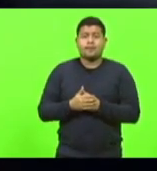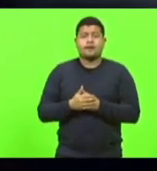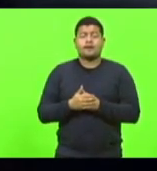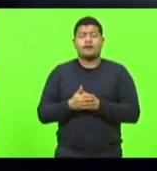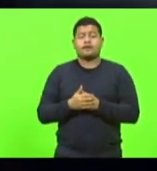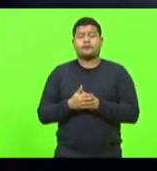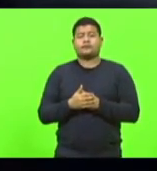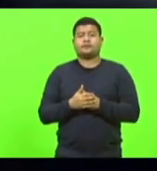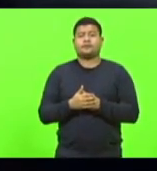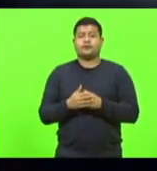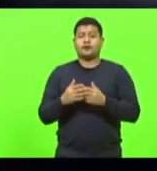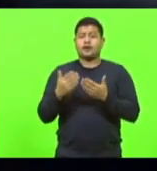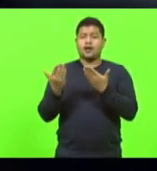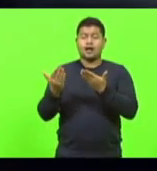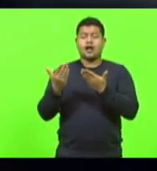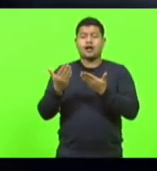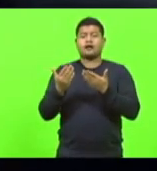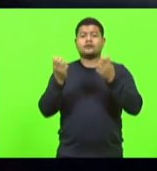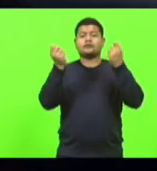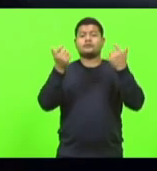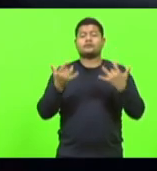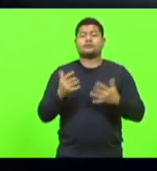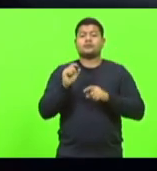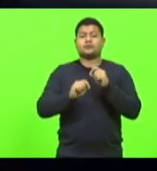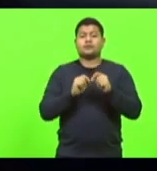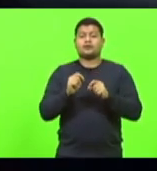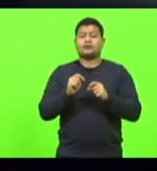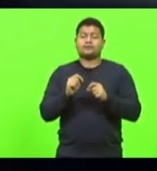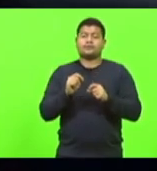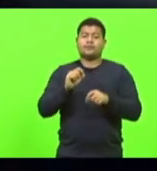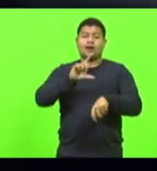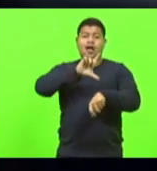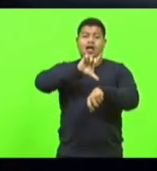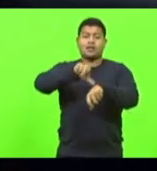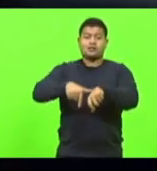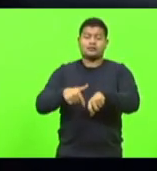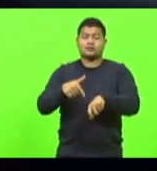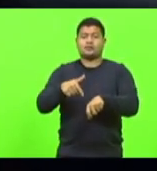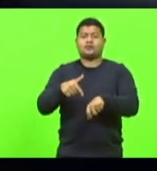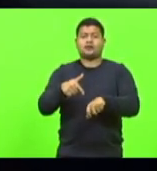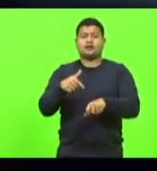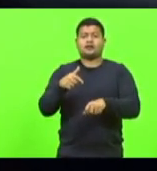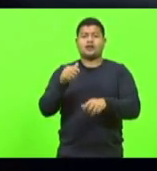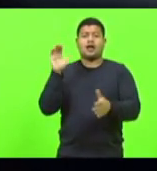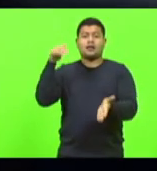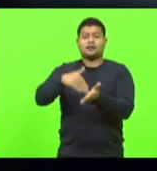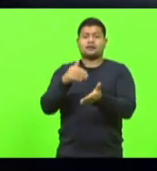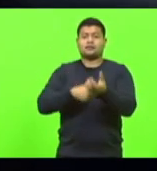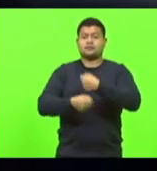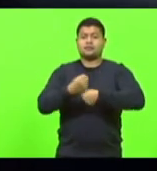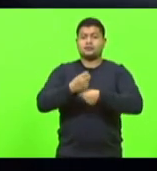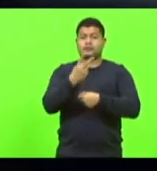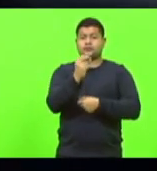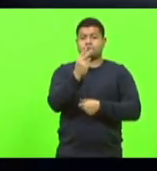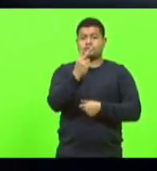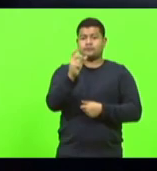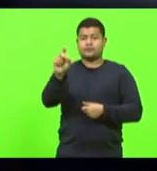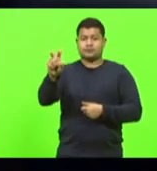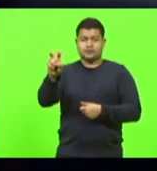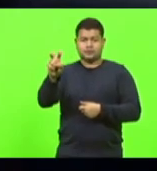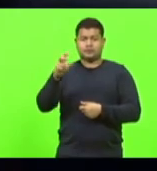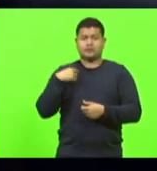parte paralela ela dia para 2025 a entrada em vigor por exemplo do cálculo da aposentadoria